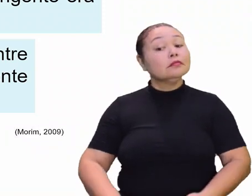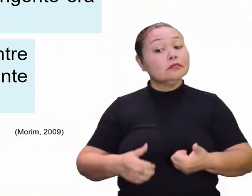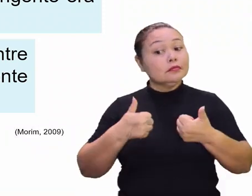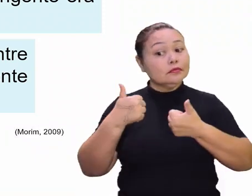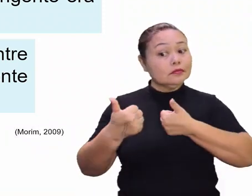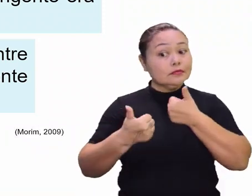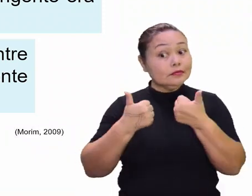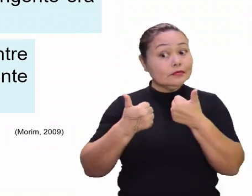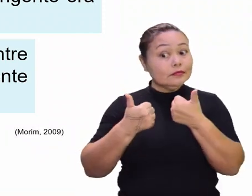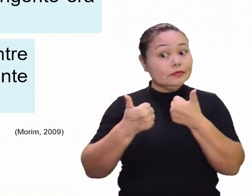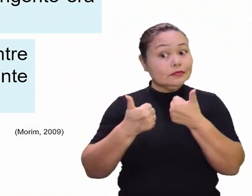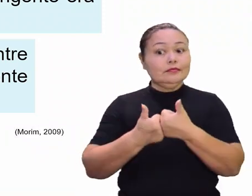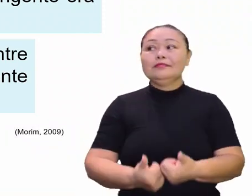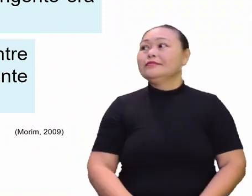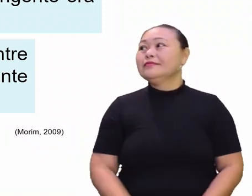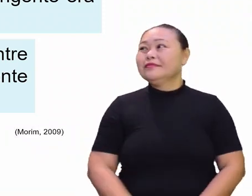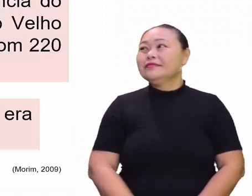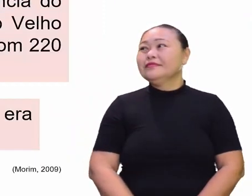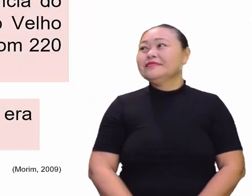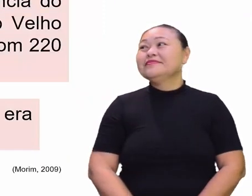Beleza, então.